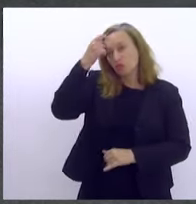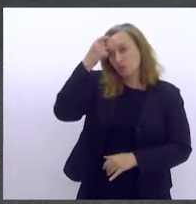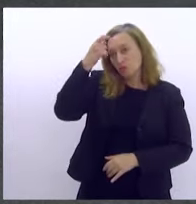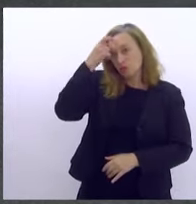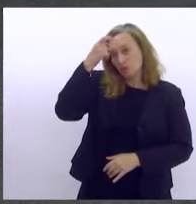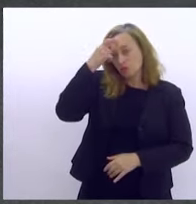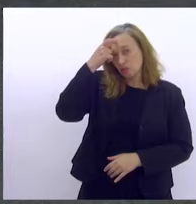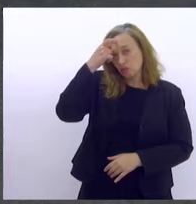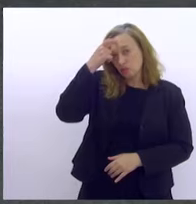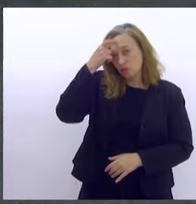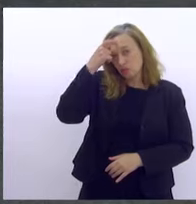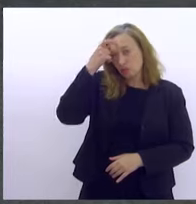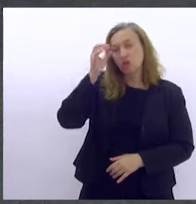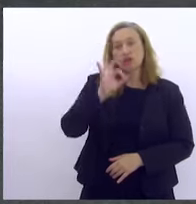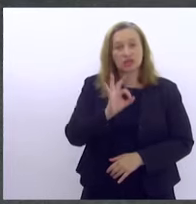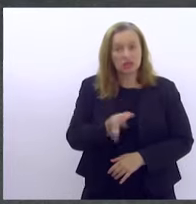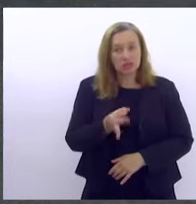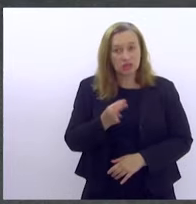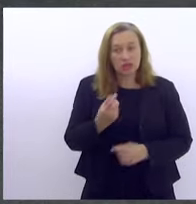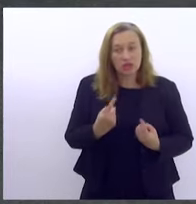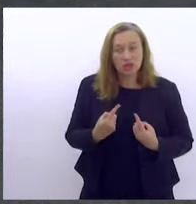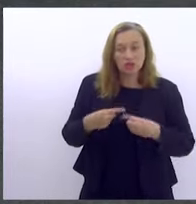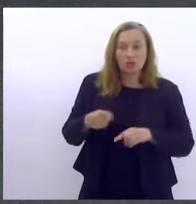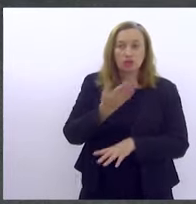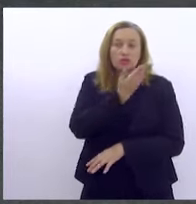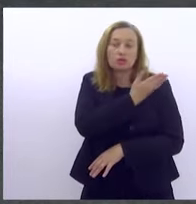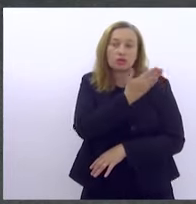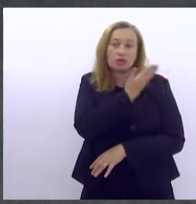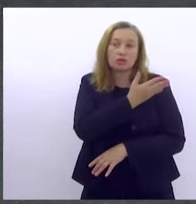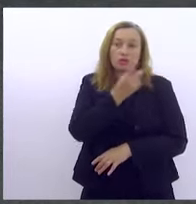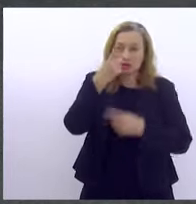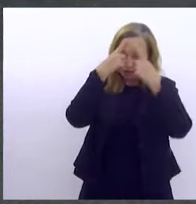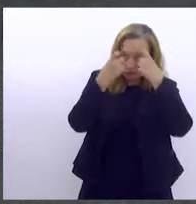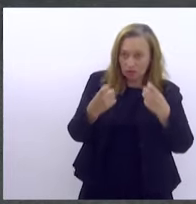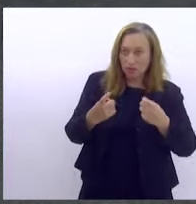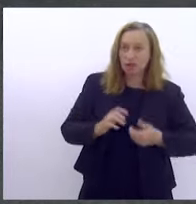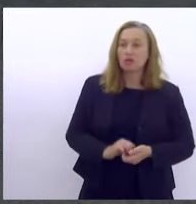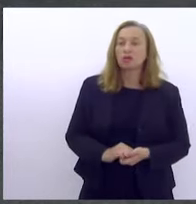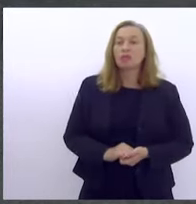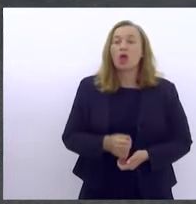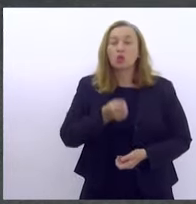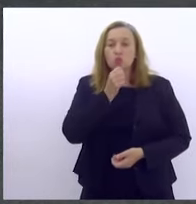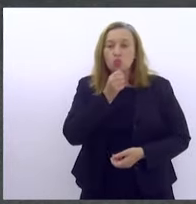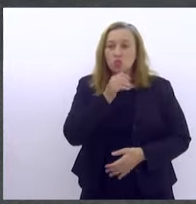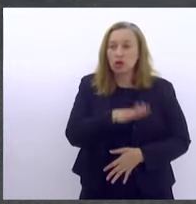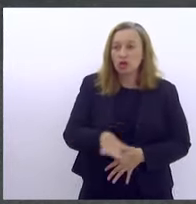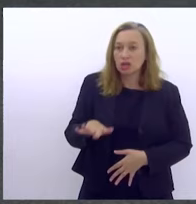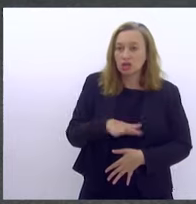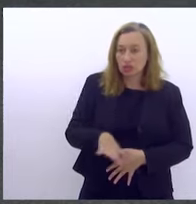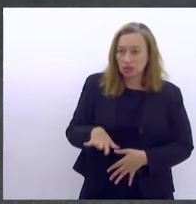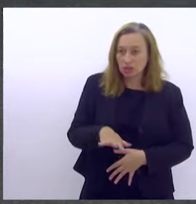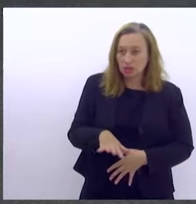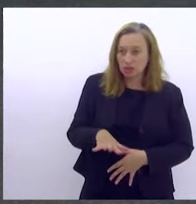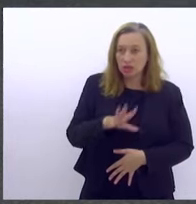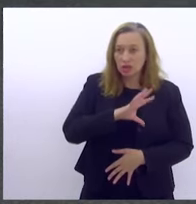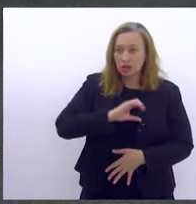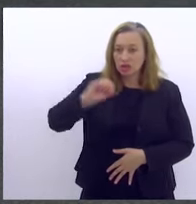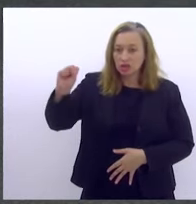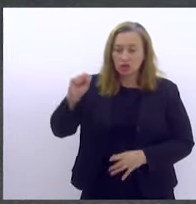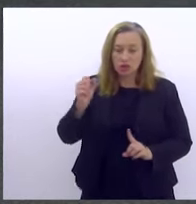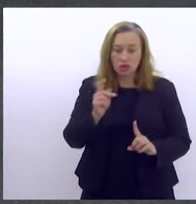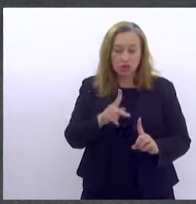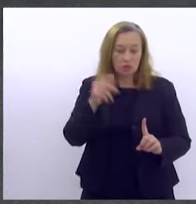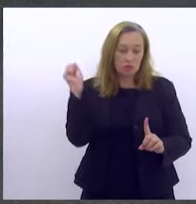conscientização, que é o que, de fato, combate preconceito e violência. Para que nenhuma criança mais de axé seja